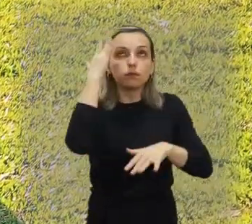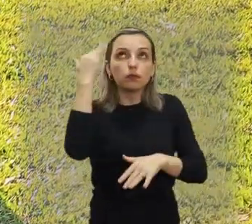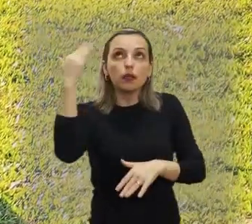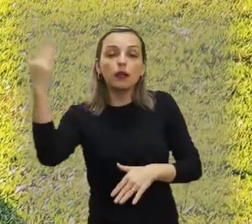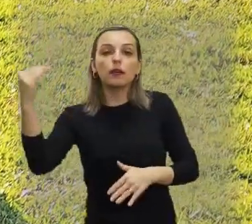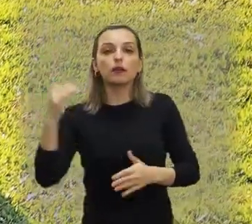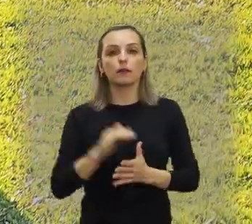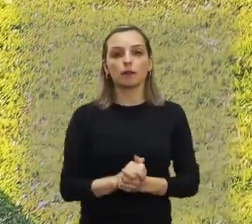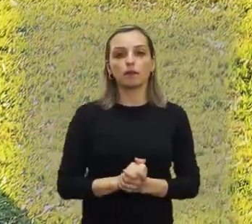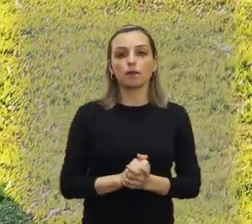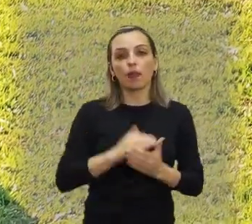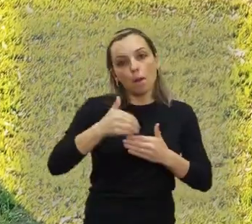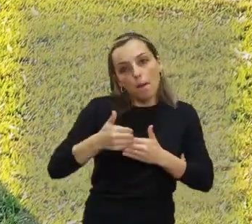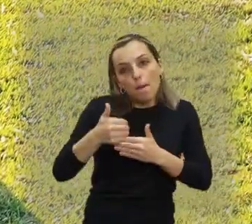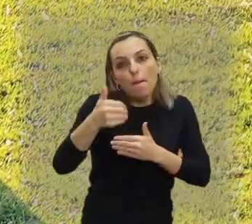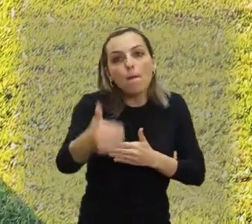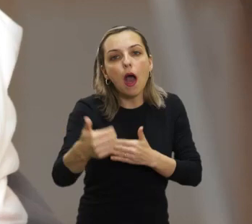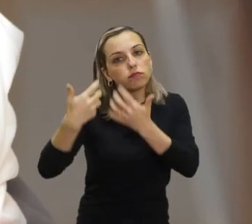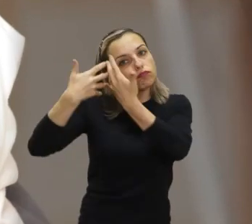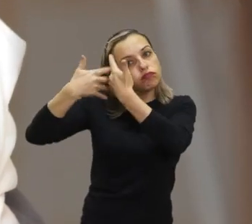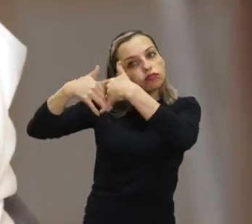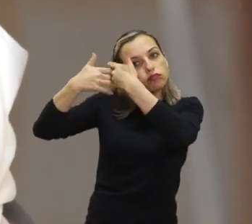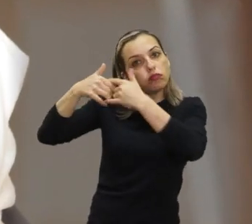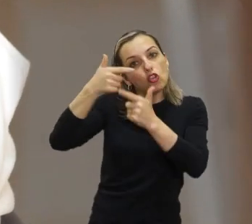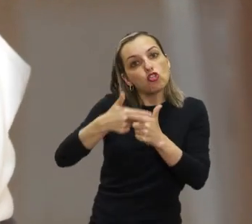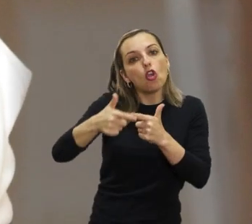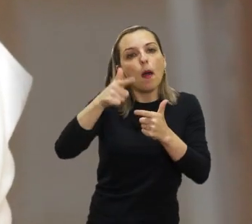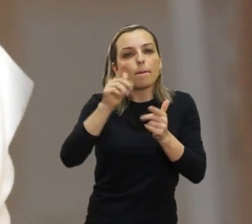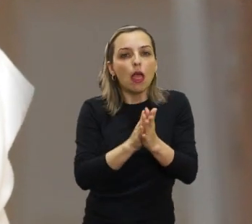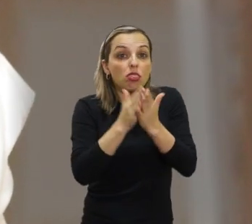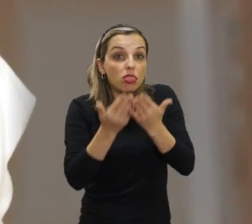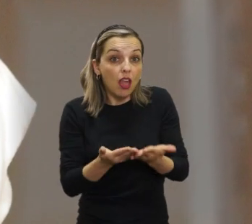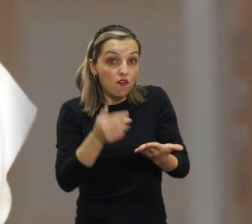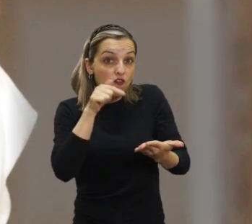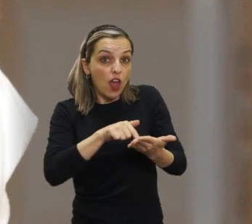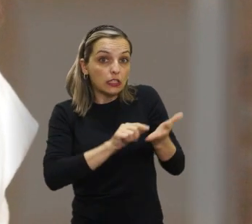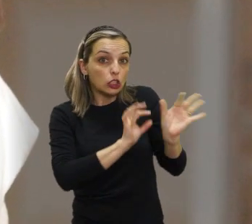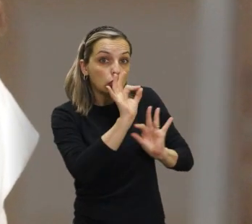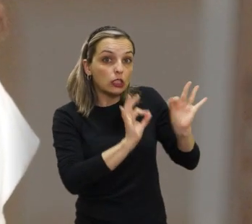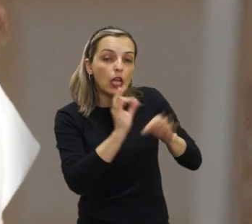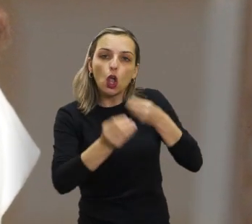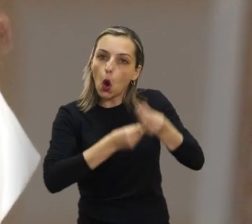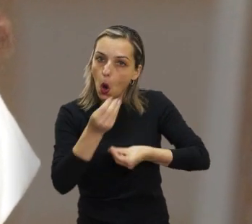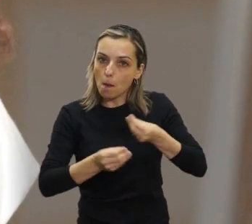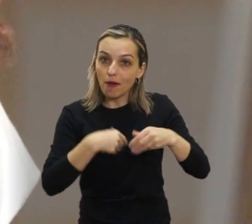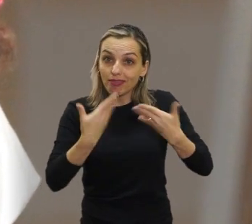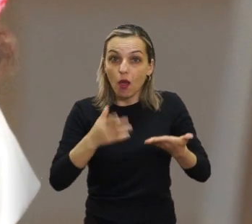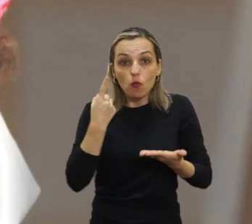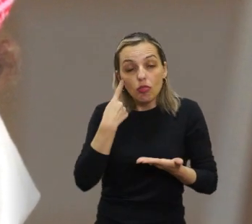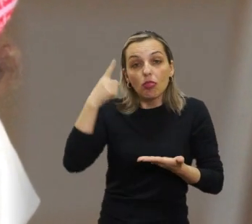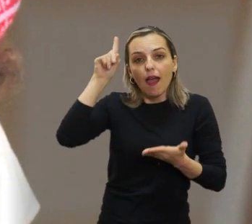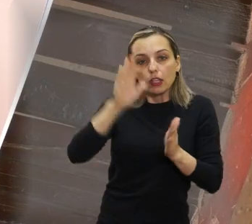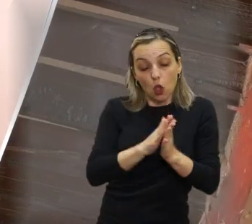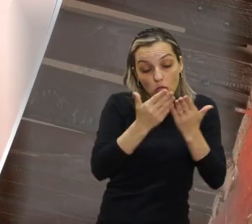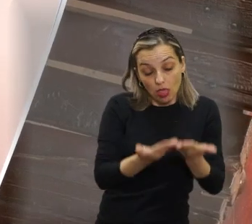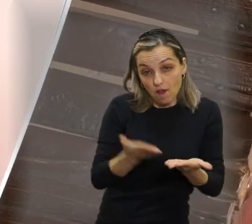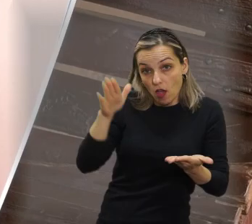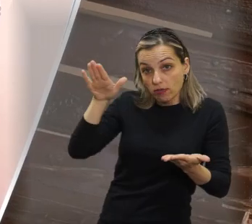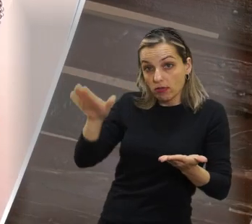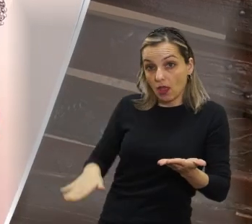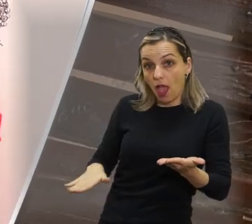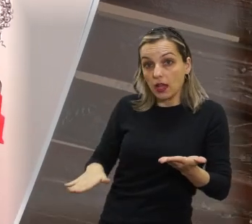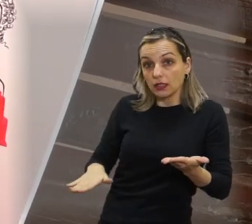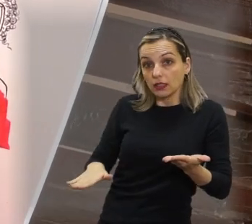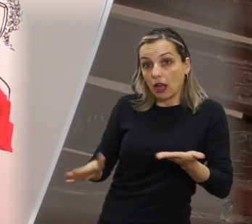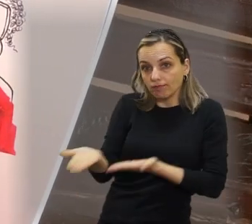uma repercussão legal esses desenhos. E a gente começou a amadurecer a ideia de como que seria esse livro. E aí surgiu essa ideia de ser um livro interativo,